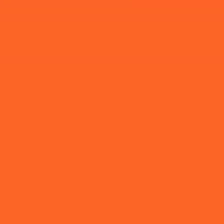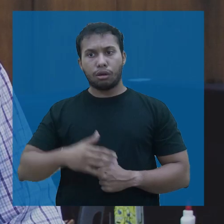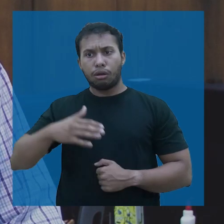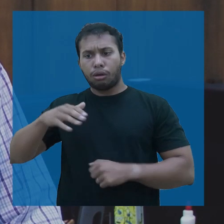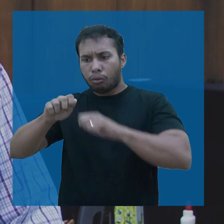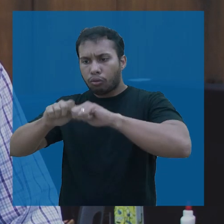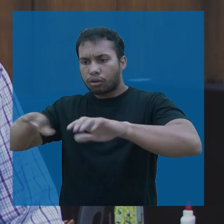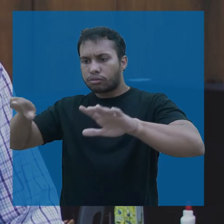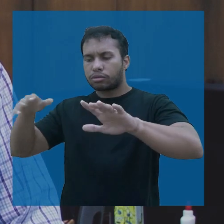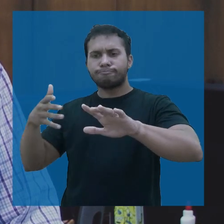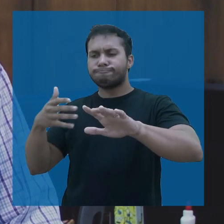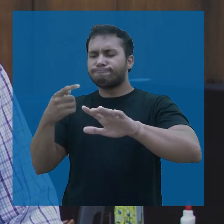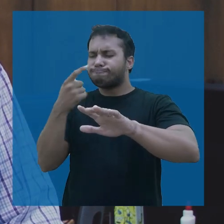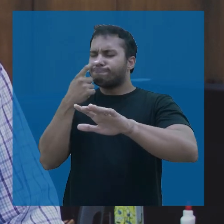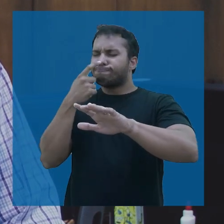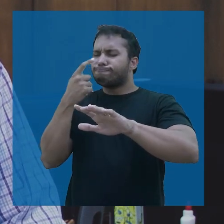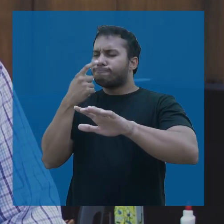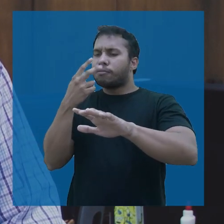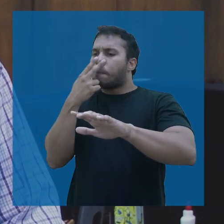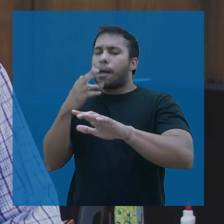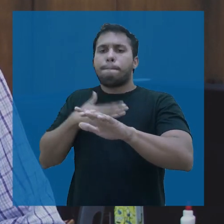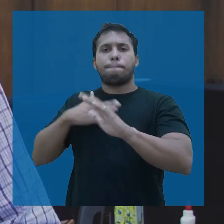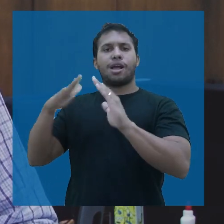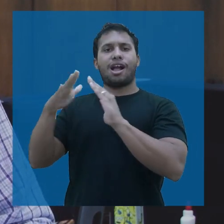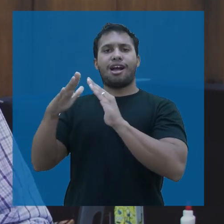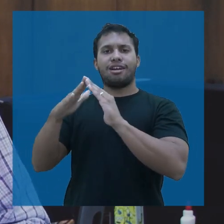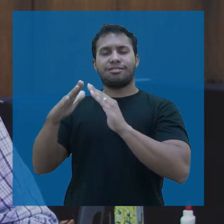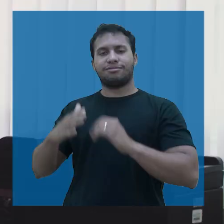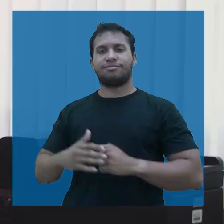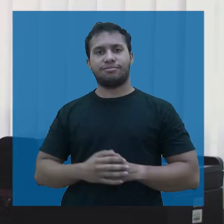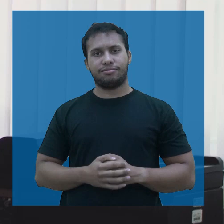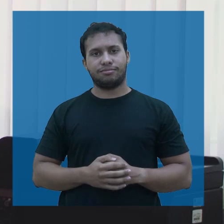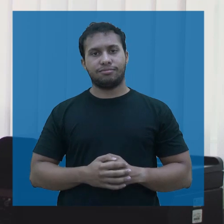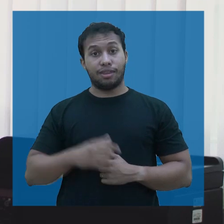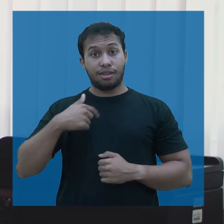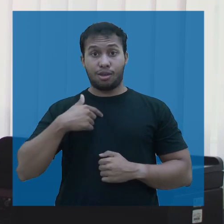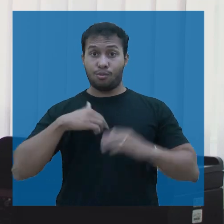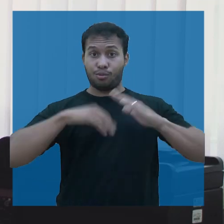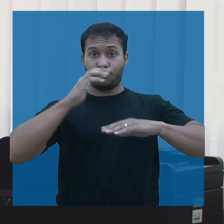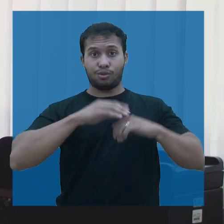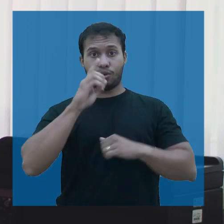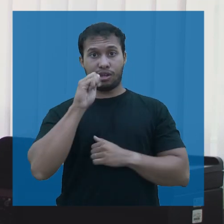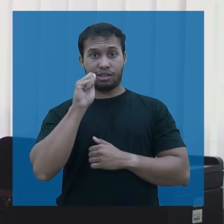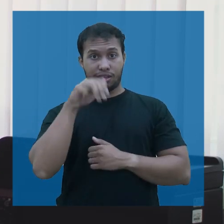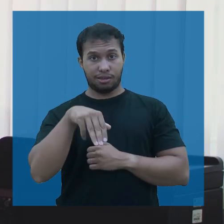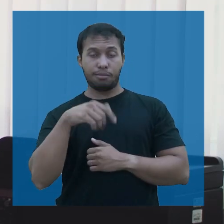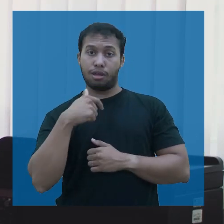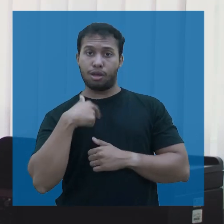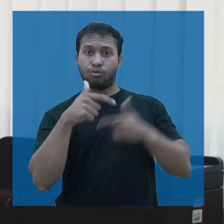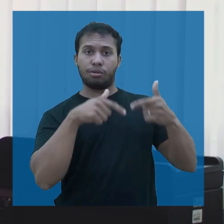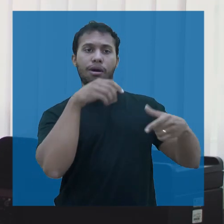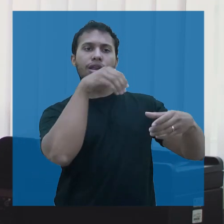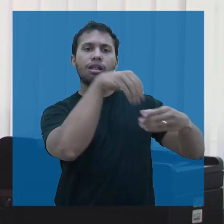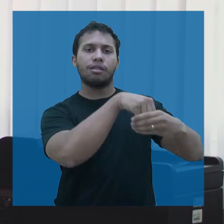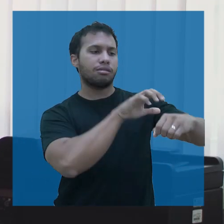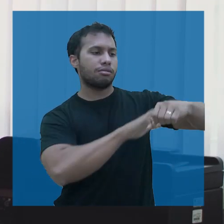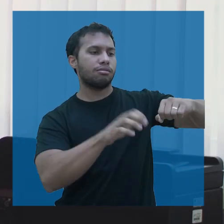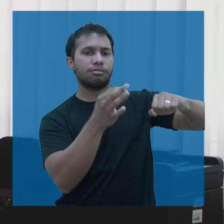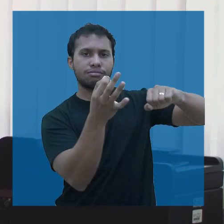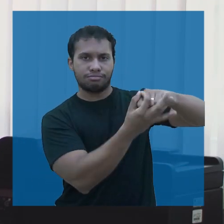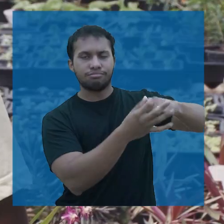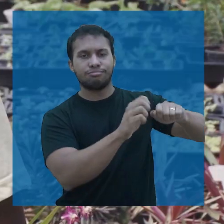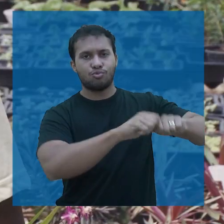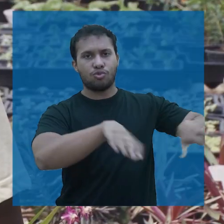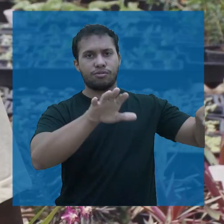Eu tenho esta casa como a minha segunda casa. Eu sou administradora e trabalho na pró-reitoria de graduação da